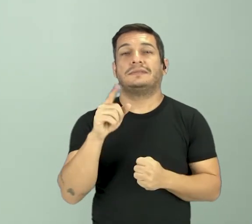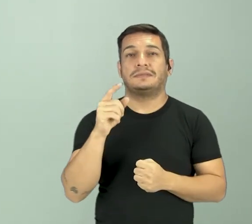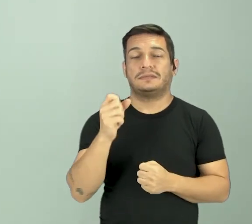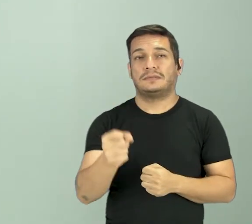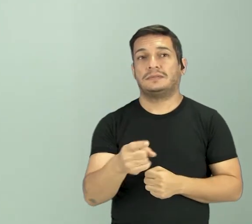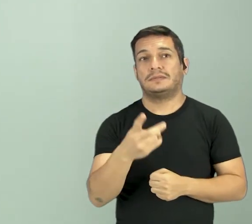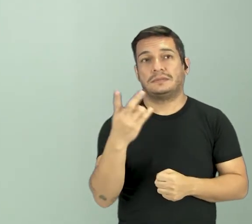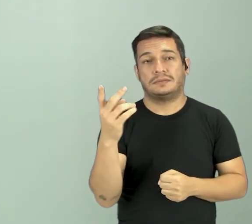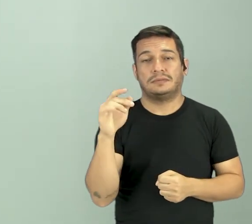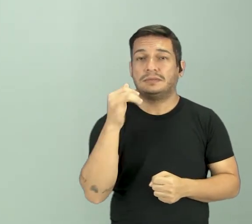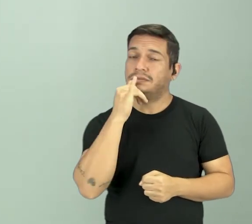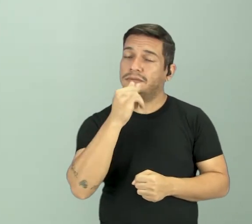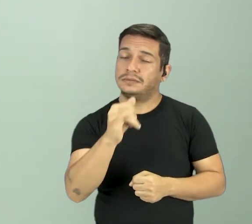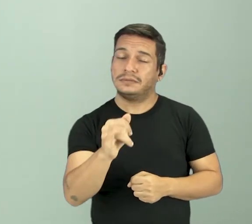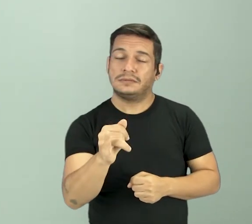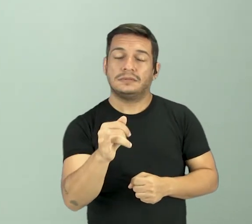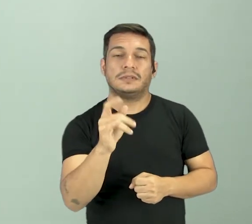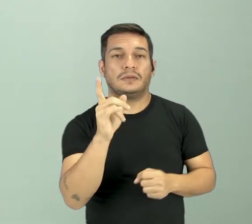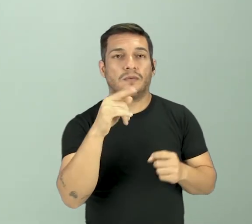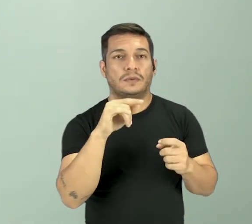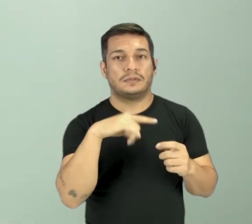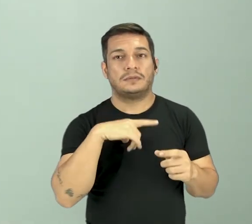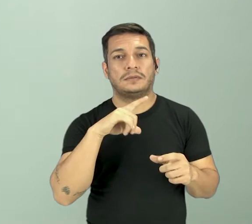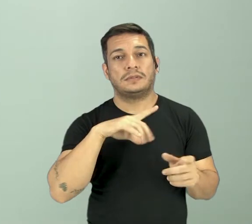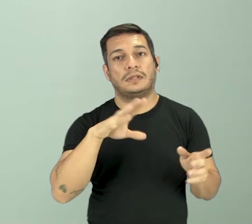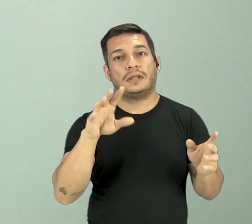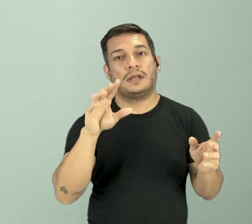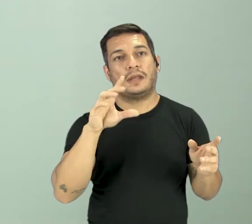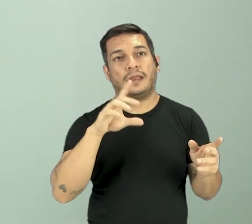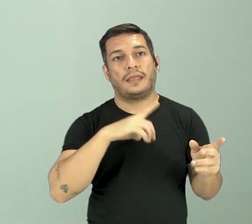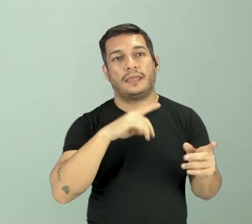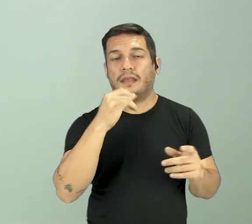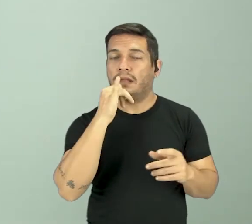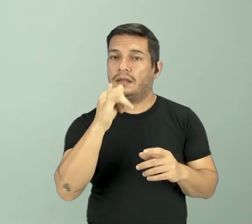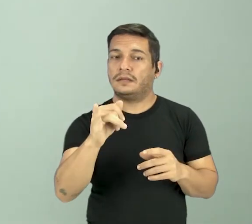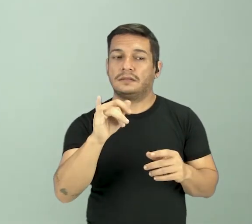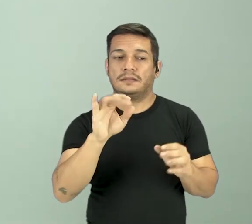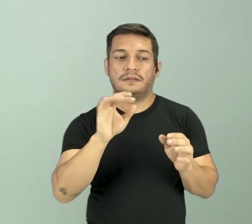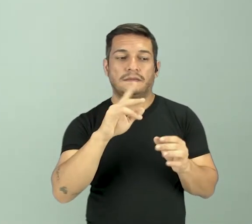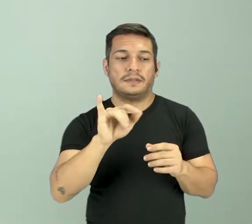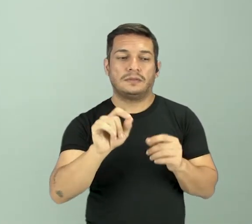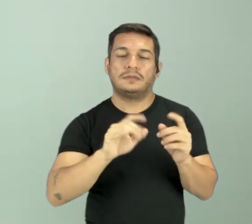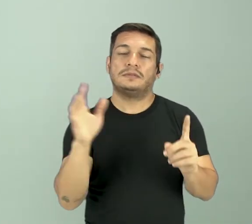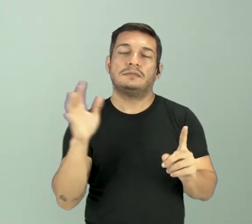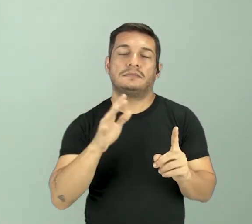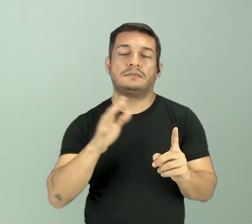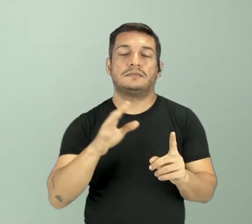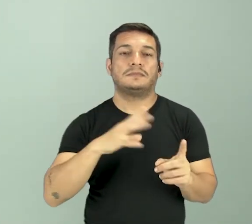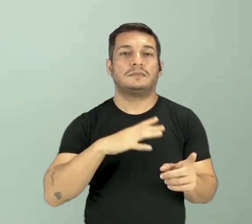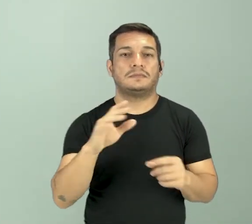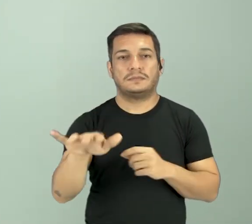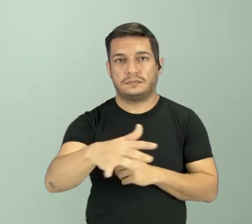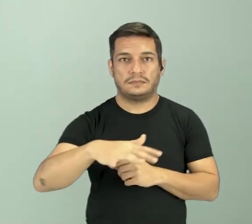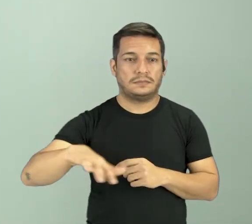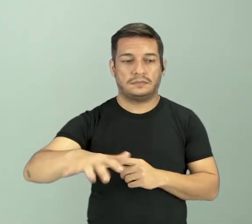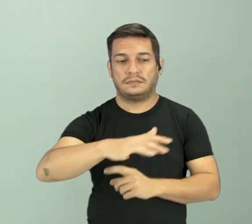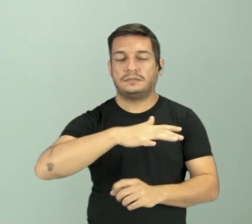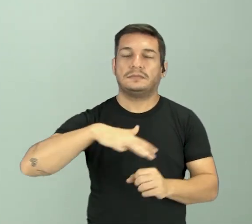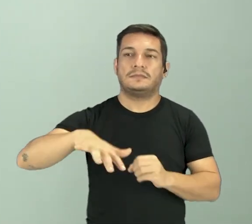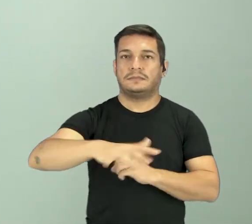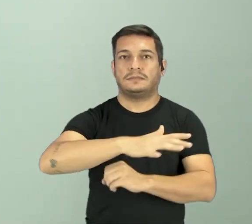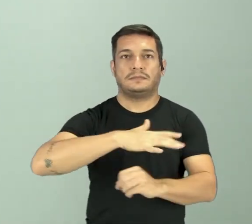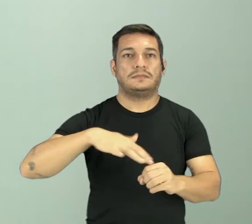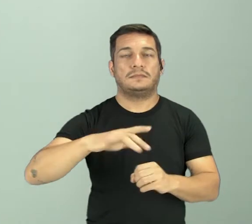uma quantidade de energia. Quando passa aqui essa corrente elétrica, ela vai induzir e formar um campo magnético. O campo magnético